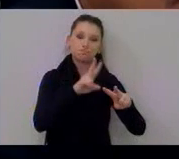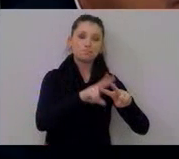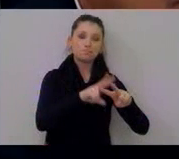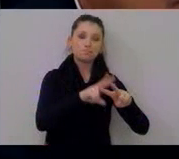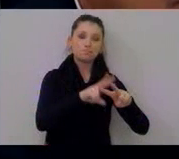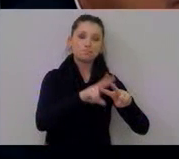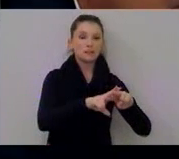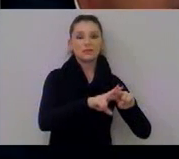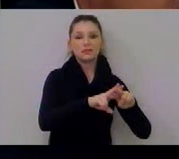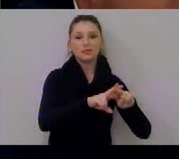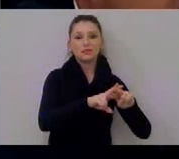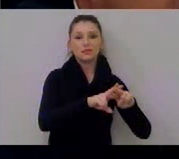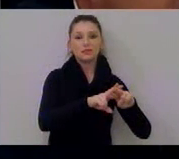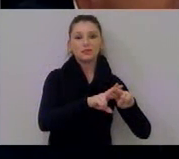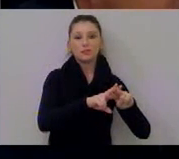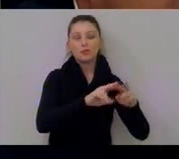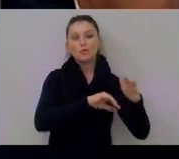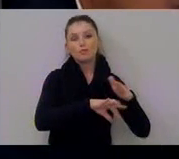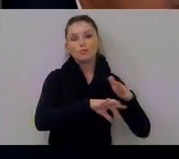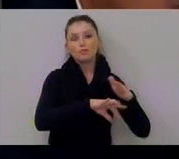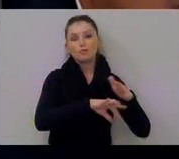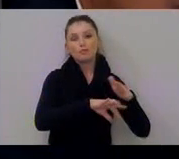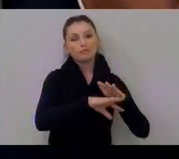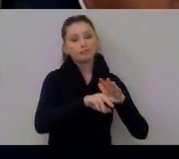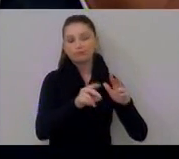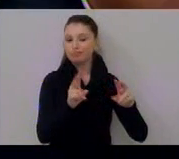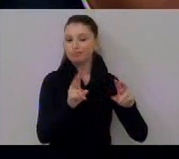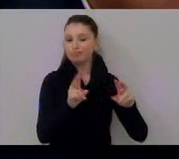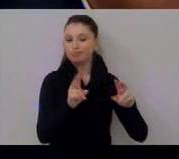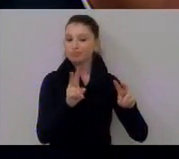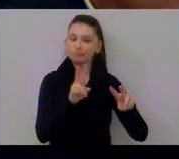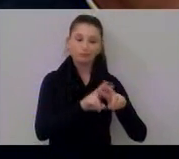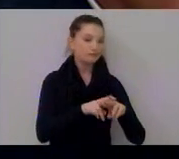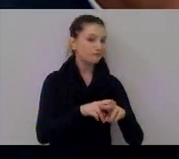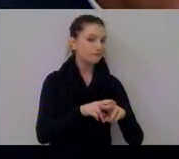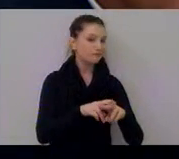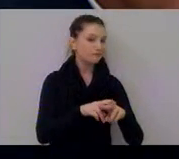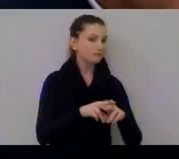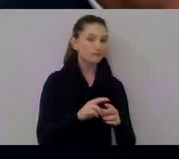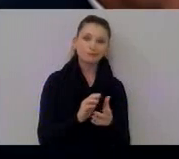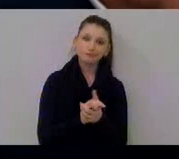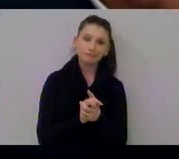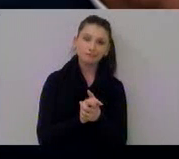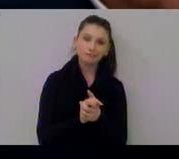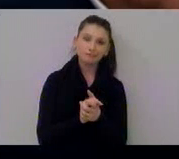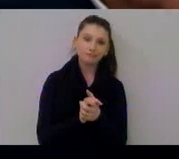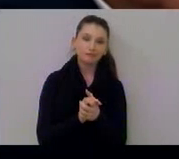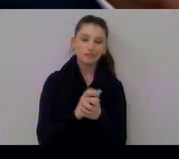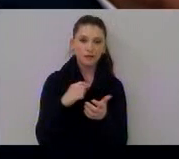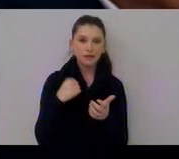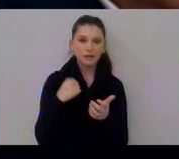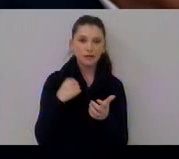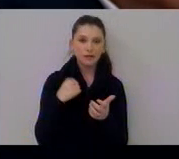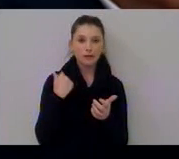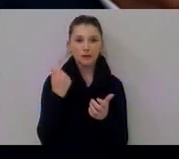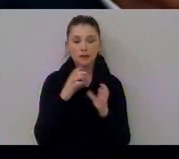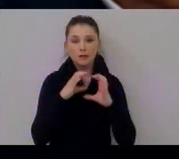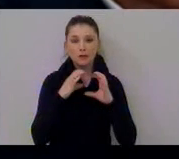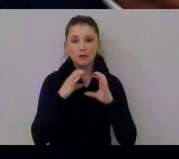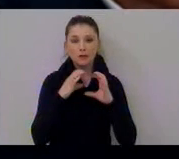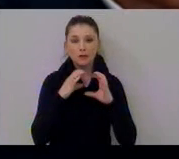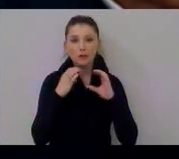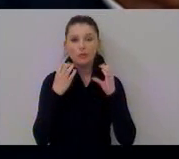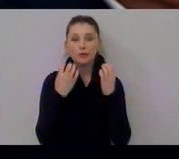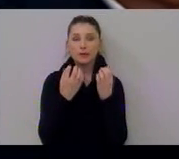Por esses e tantos outros motivos que nossa comunidade batalhou